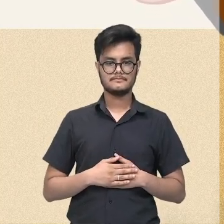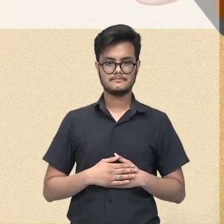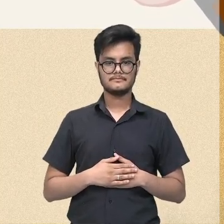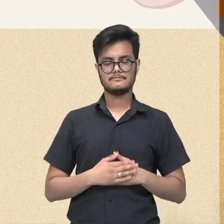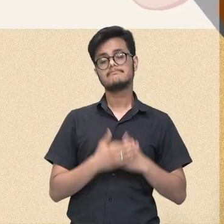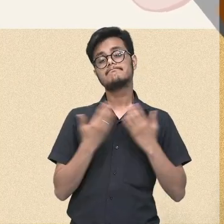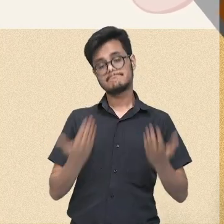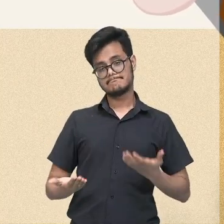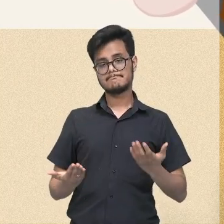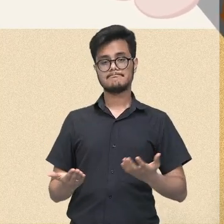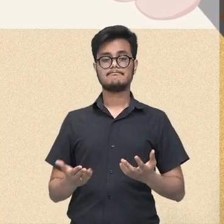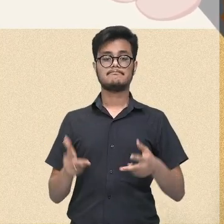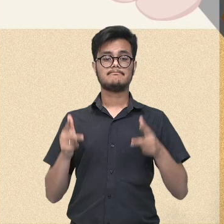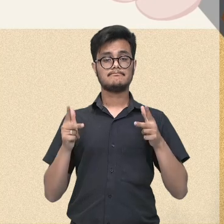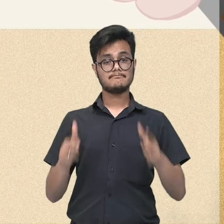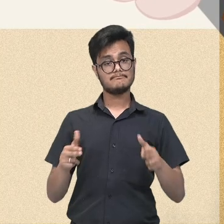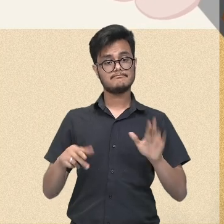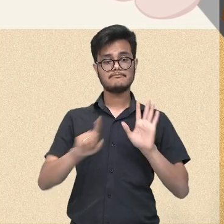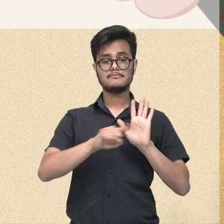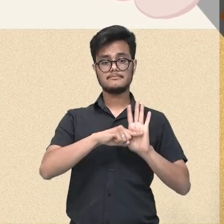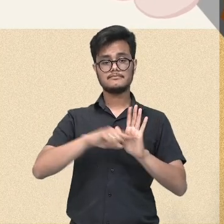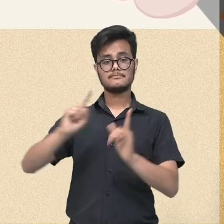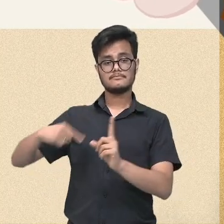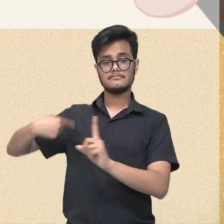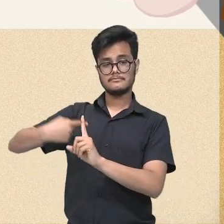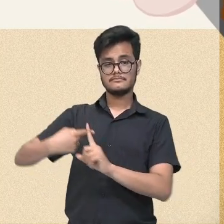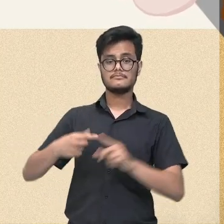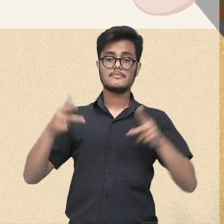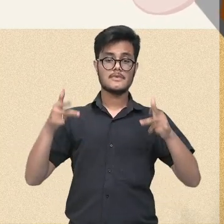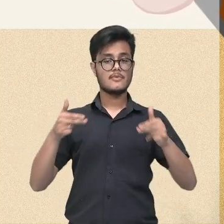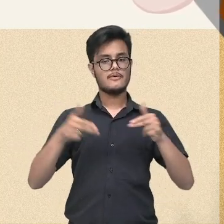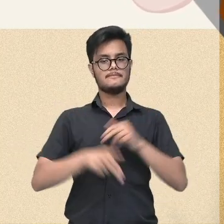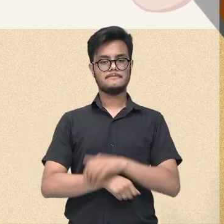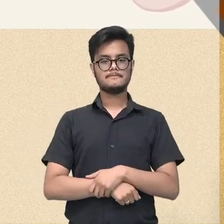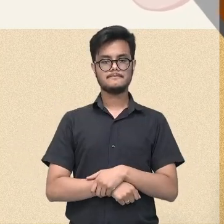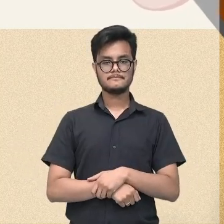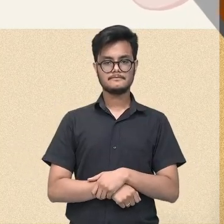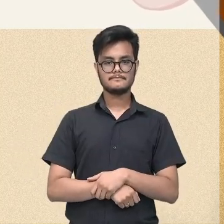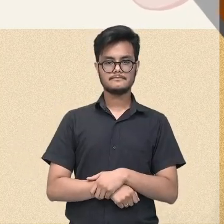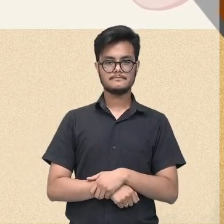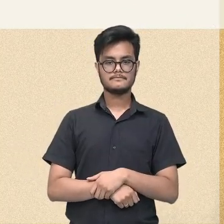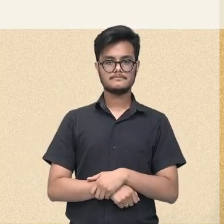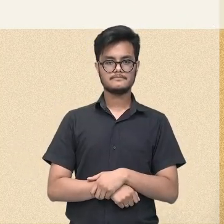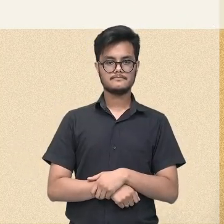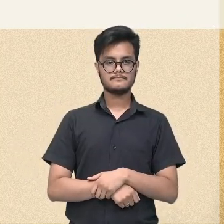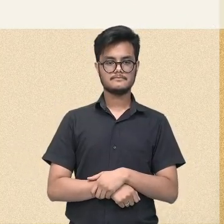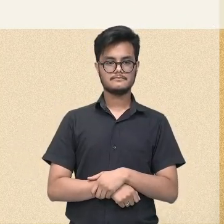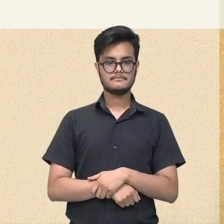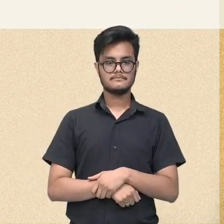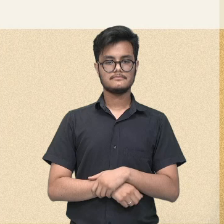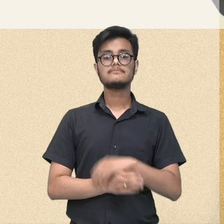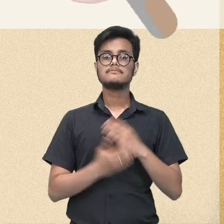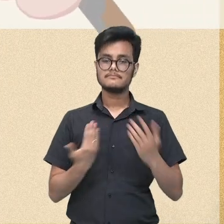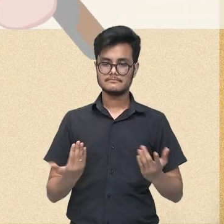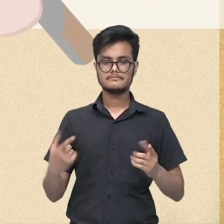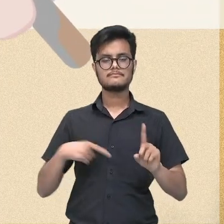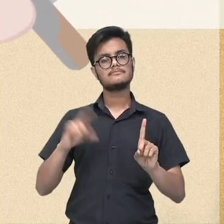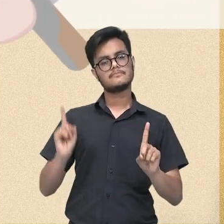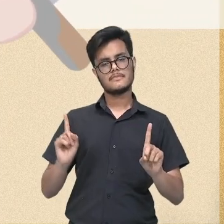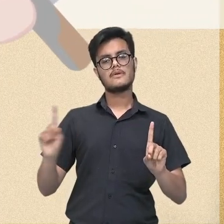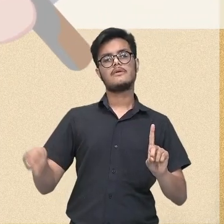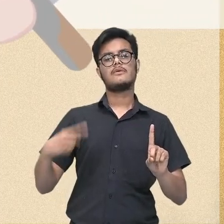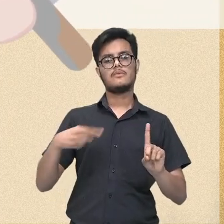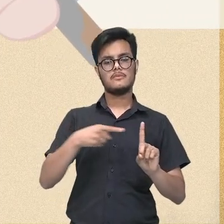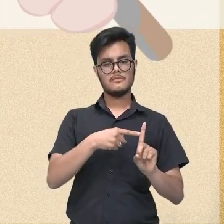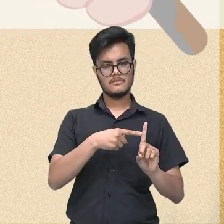final são cargas de... Você tem aí essas cargas, que uma tem um corpo